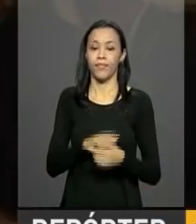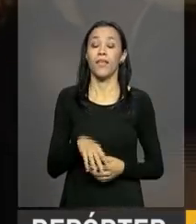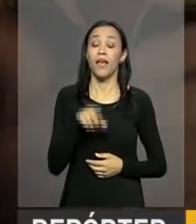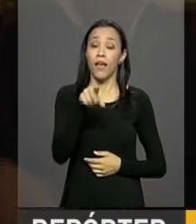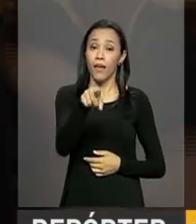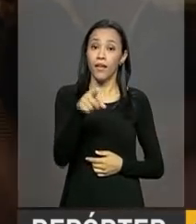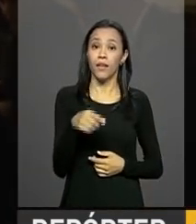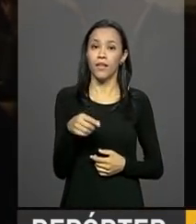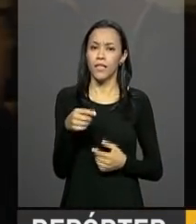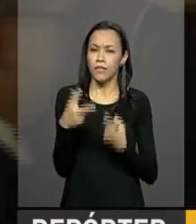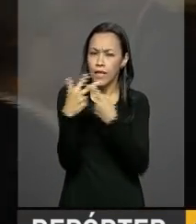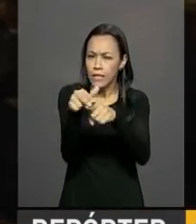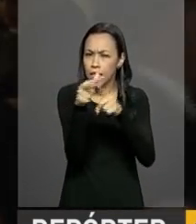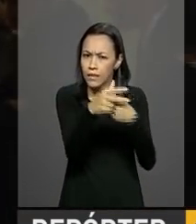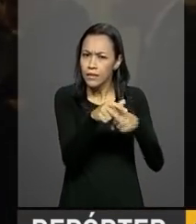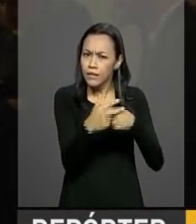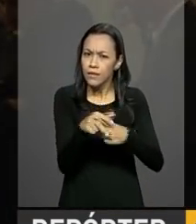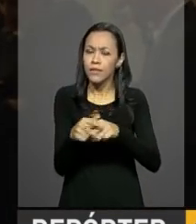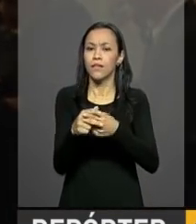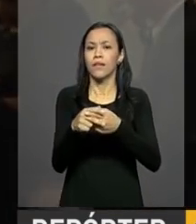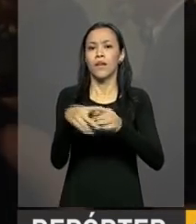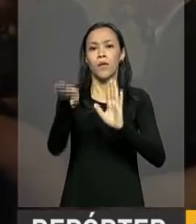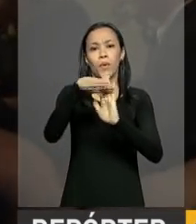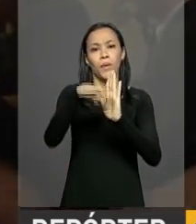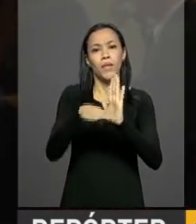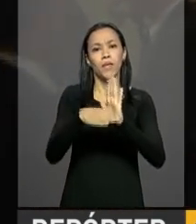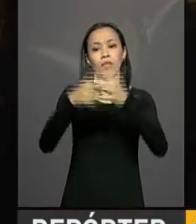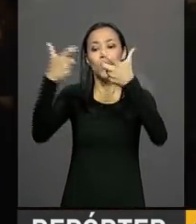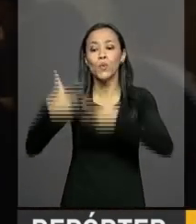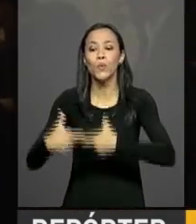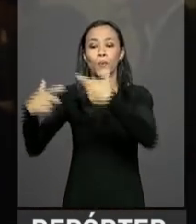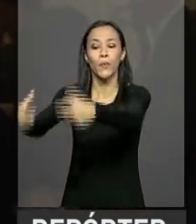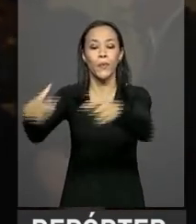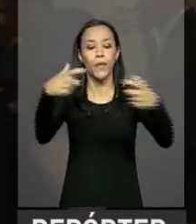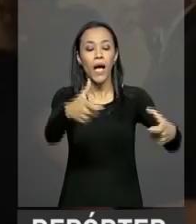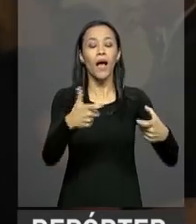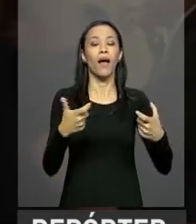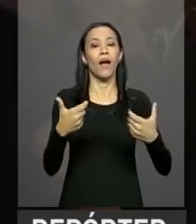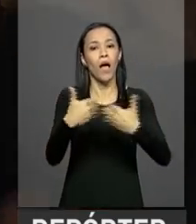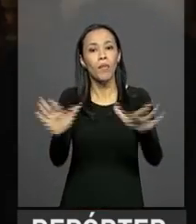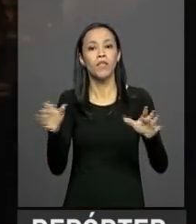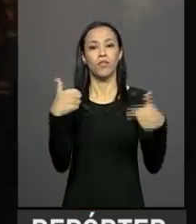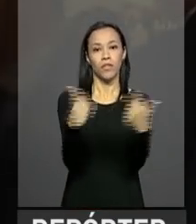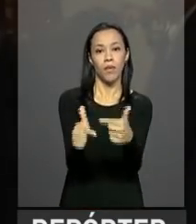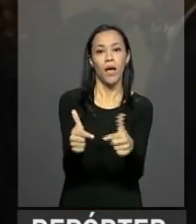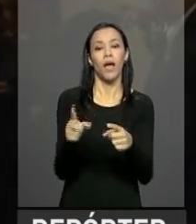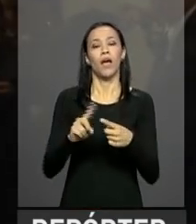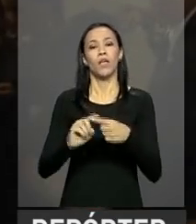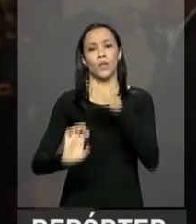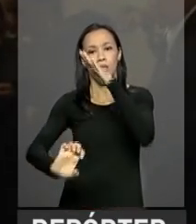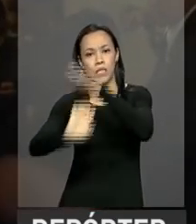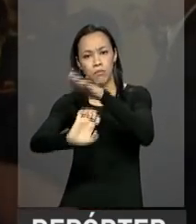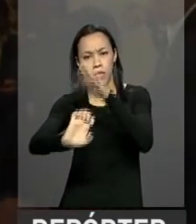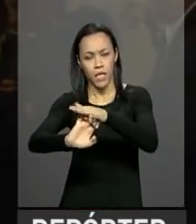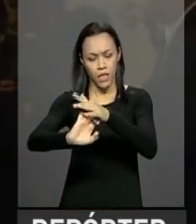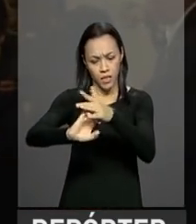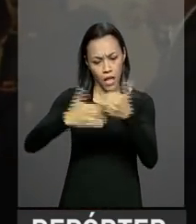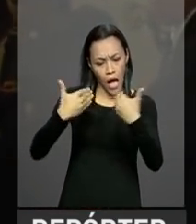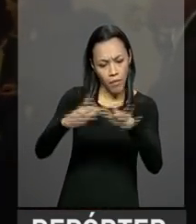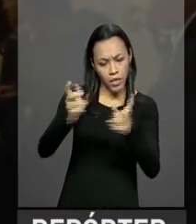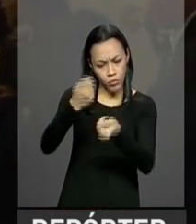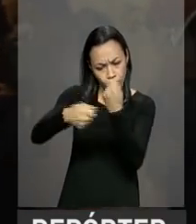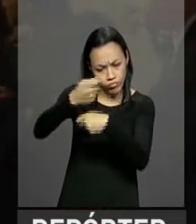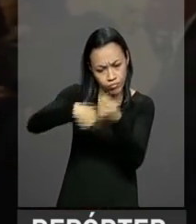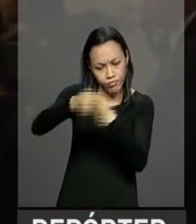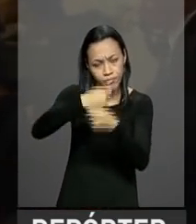programa, incrementando programas de desenvolvimento local, de geração de emprego e renda, de empreendedorismo, né?